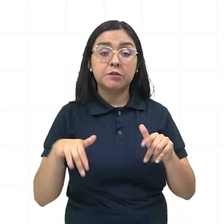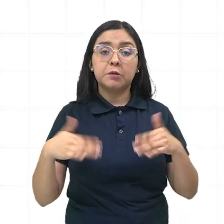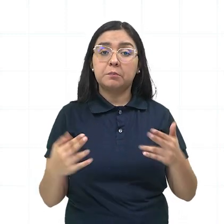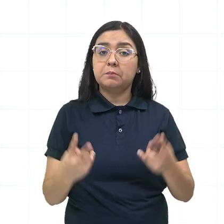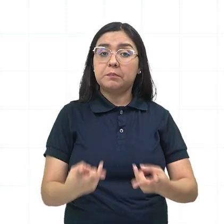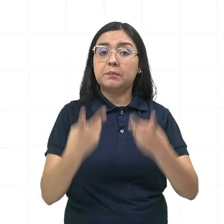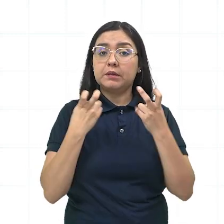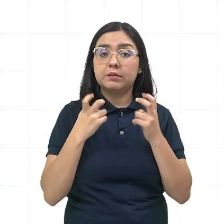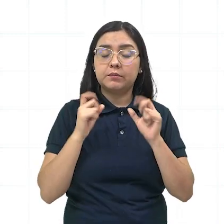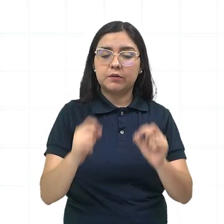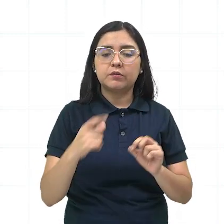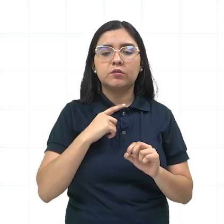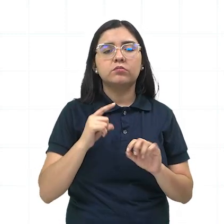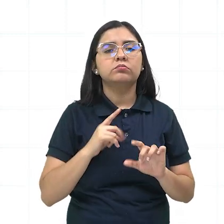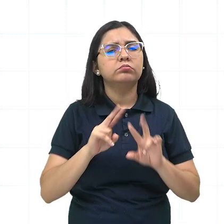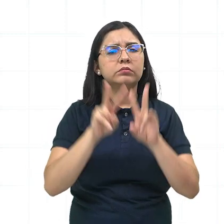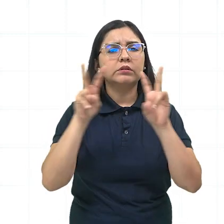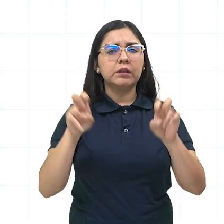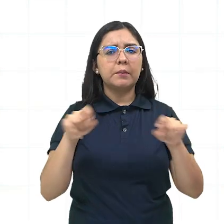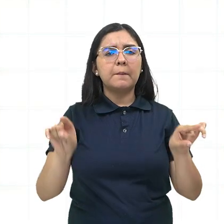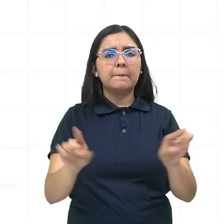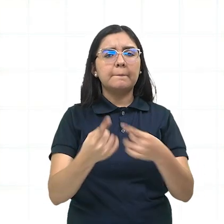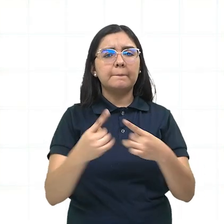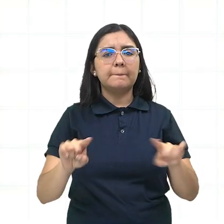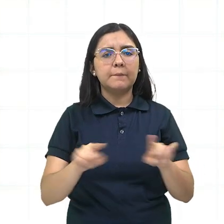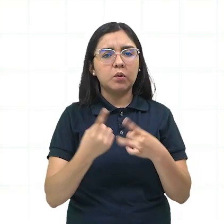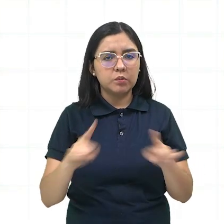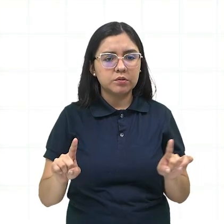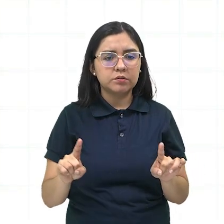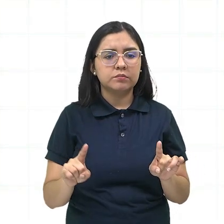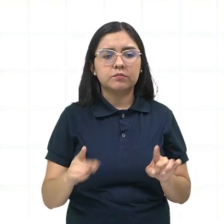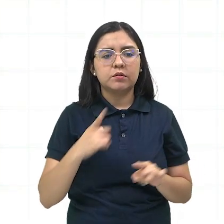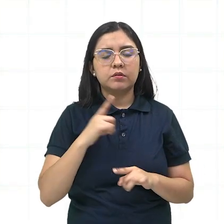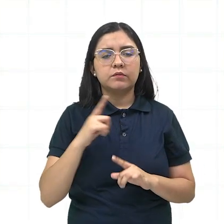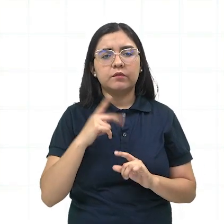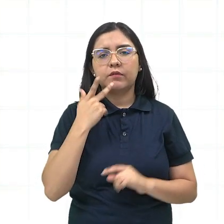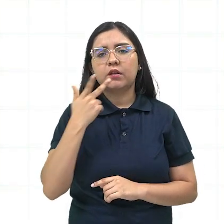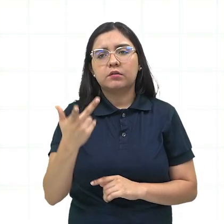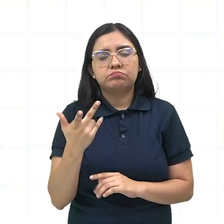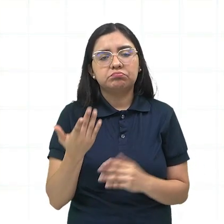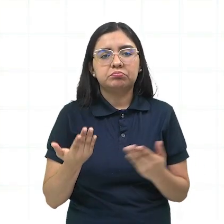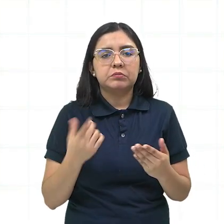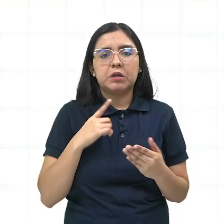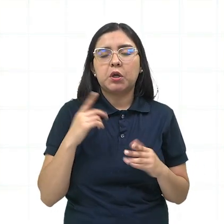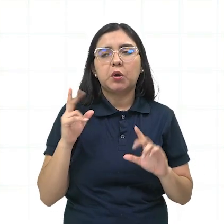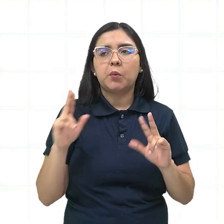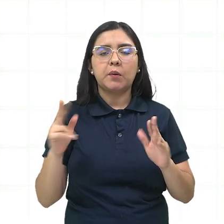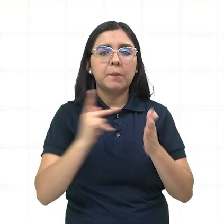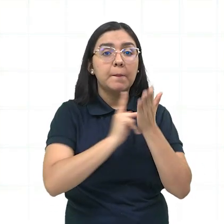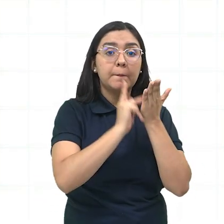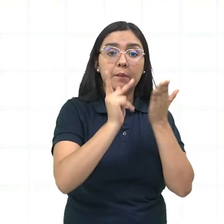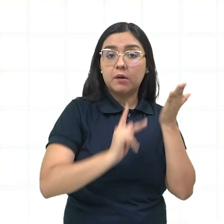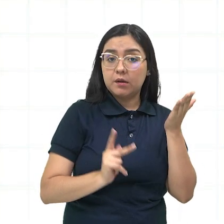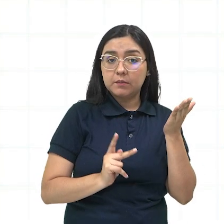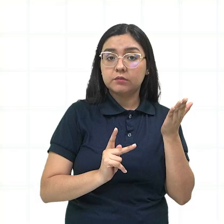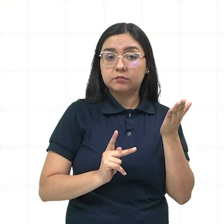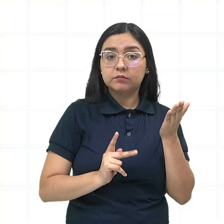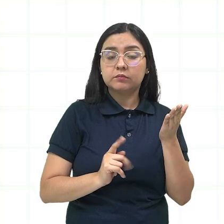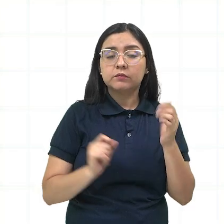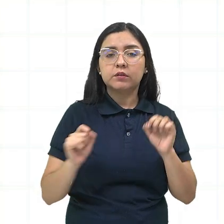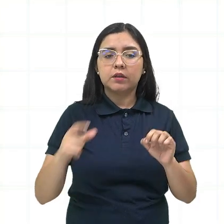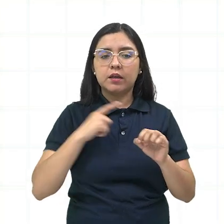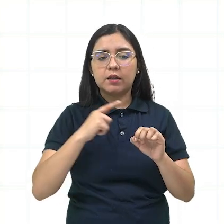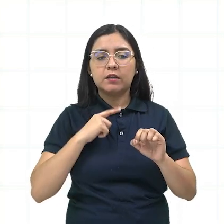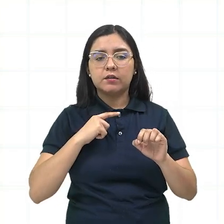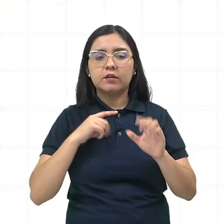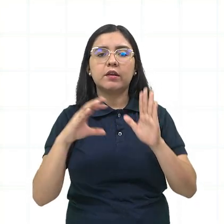quando a gente está falando em música, eu não vou falar como se eu estivesse dizendo num poema em que ele é